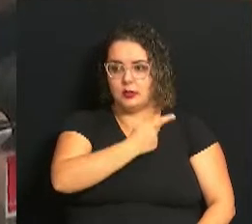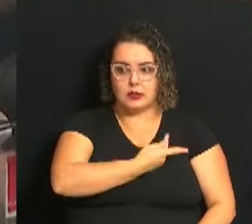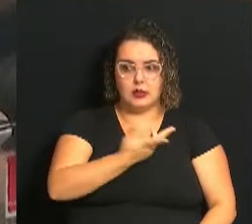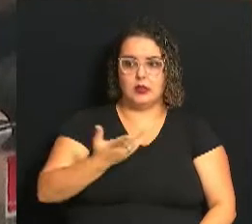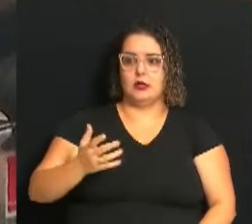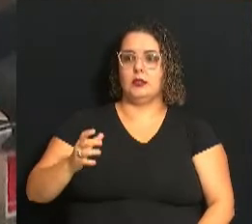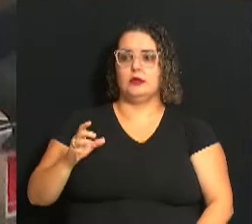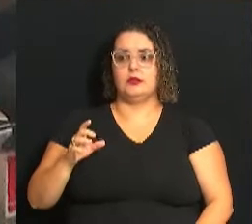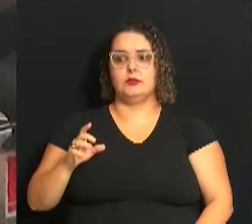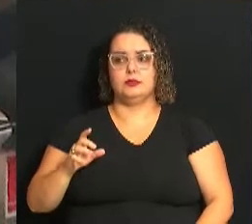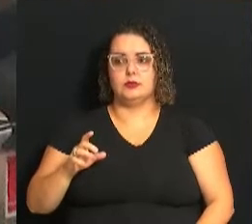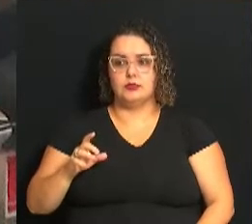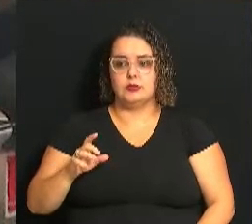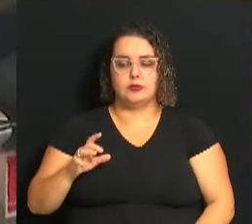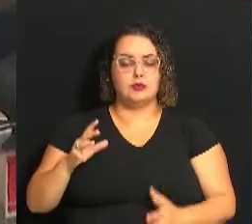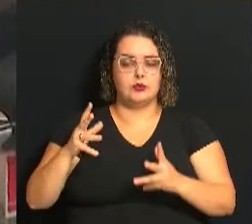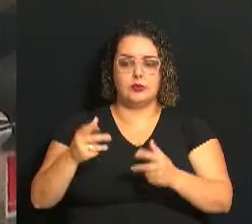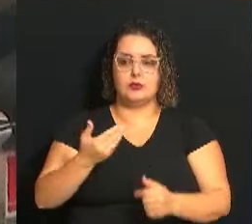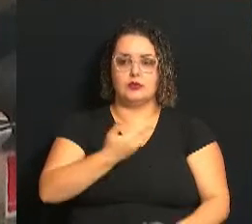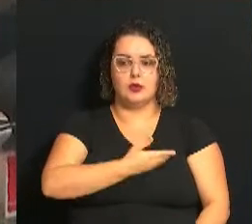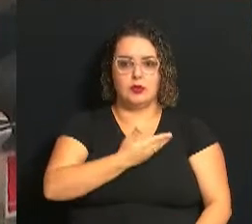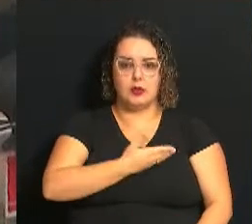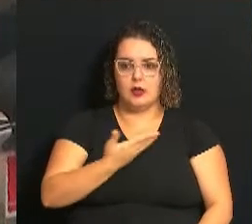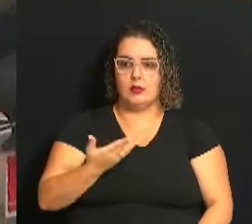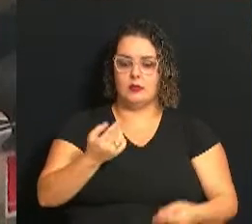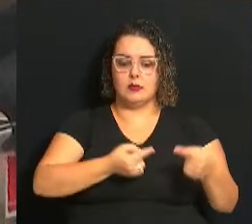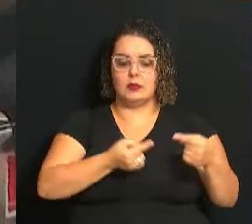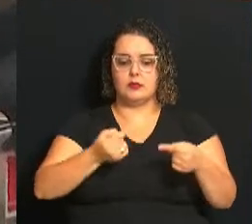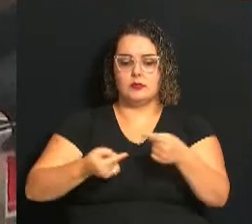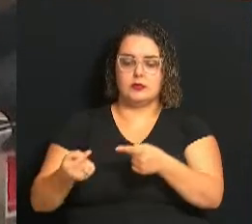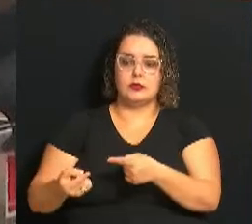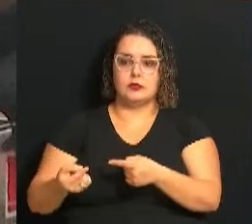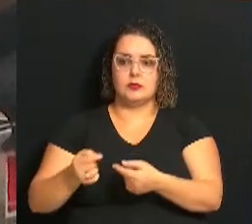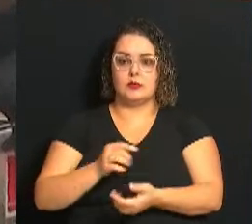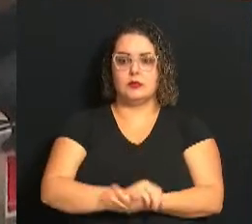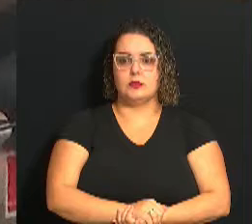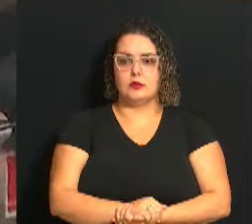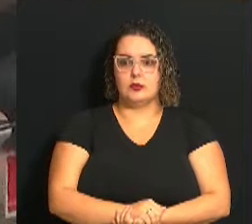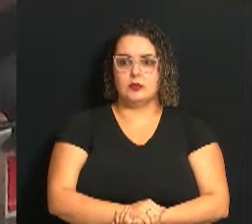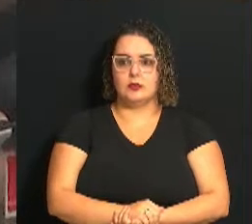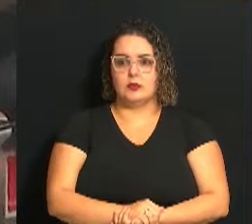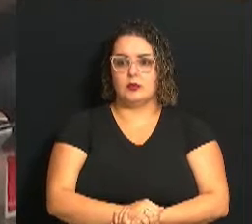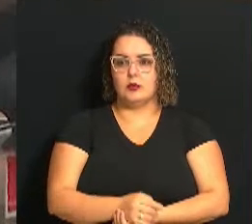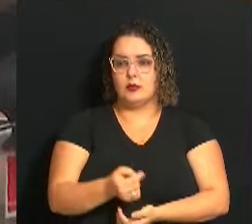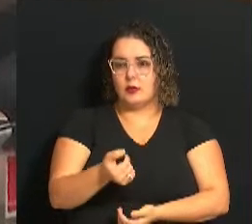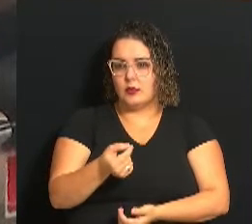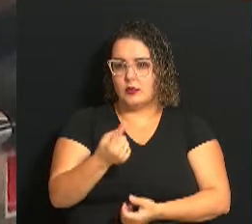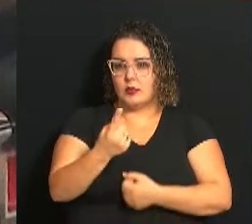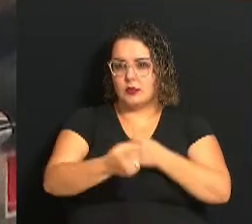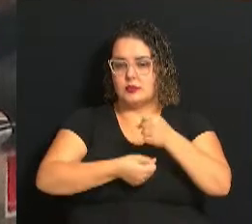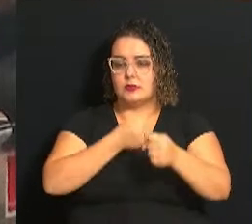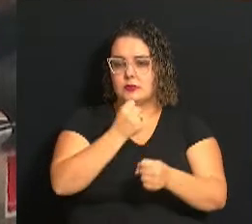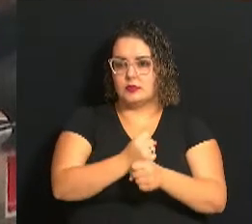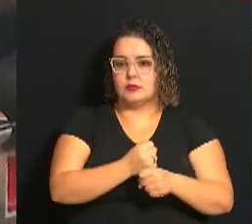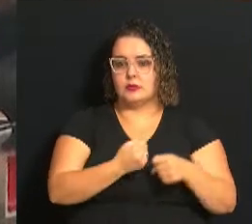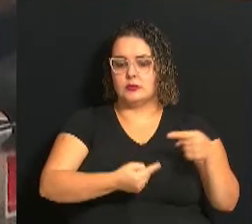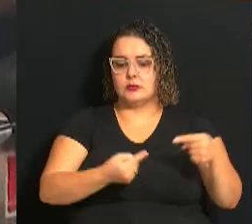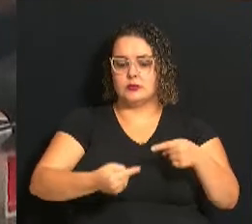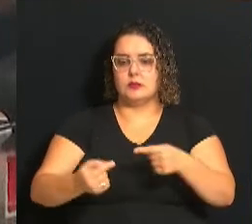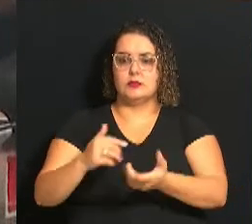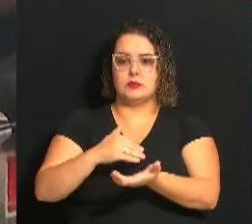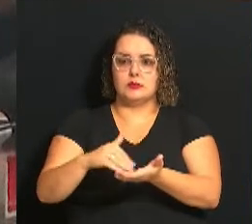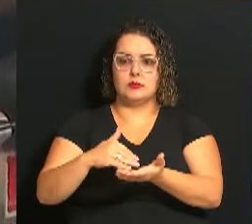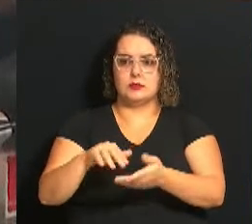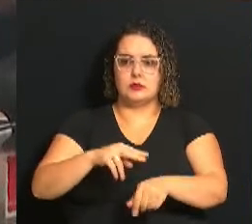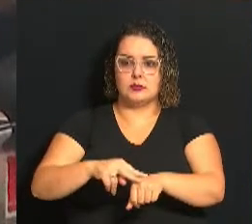aqui, colegas que participaram da discussão. Já há quase um ano que a gente vem discutindo com a Secretaria do Verde